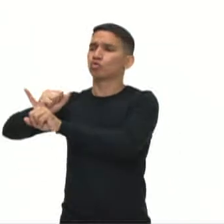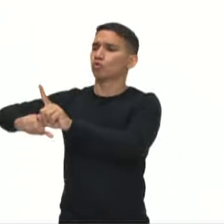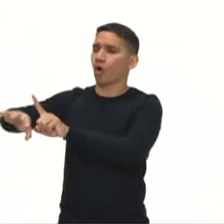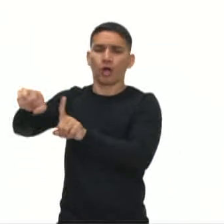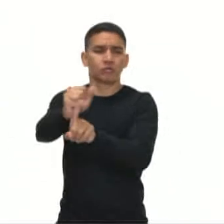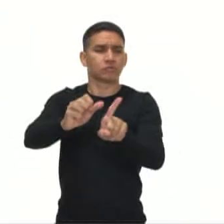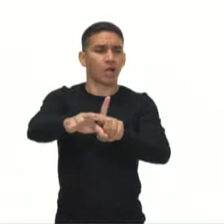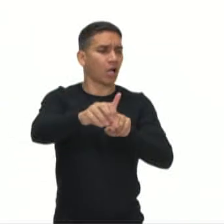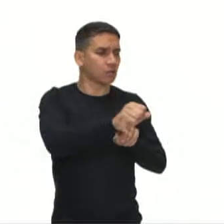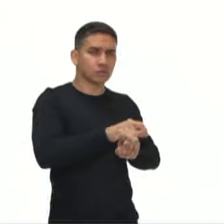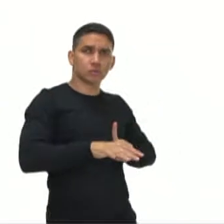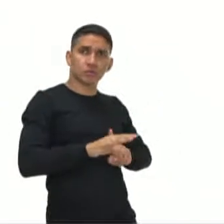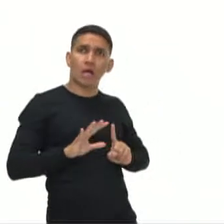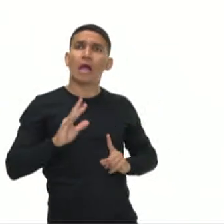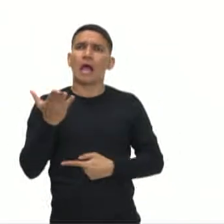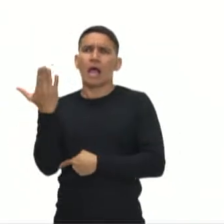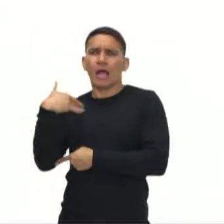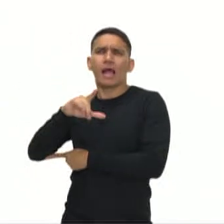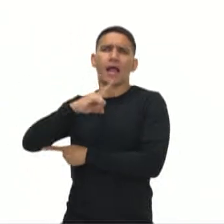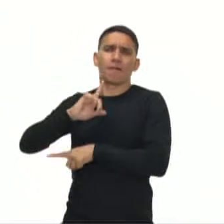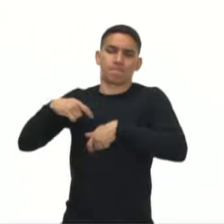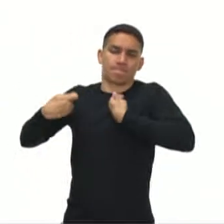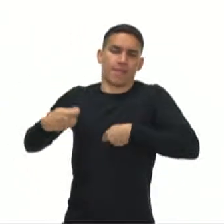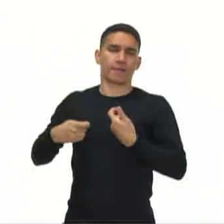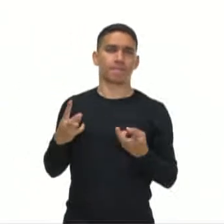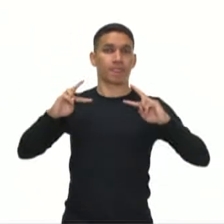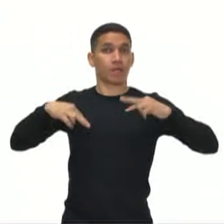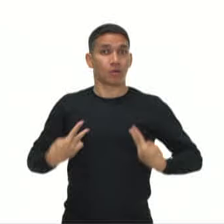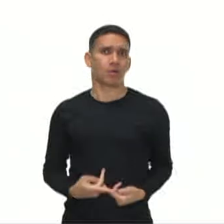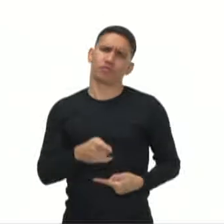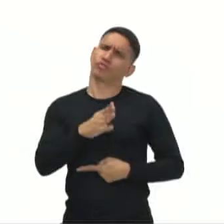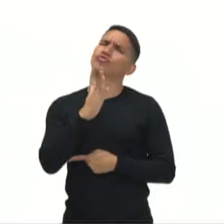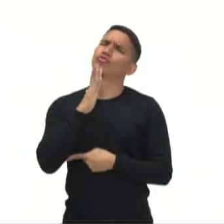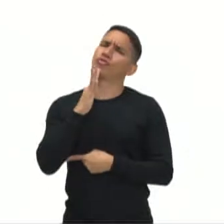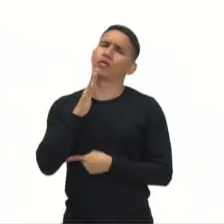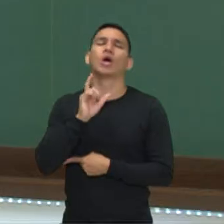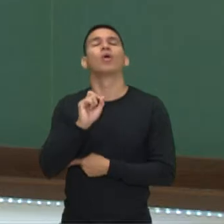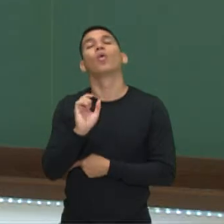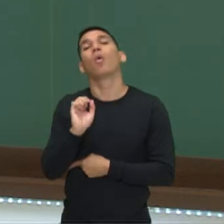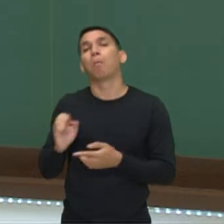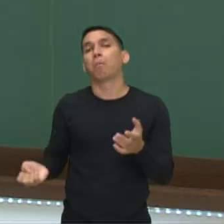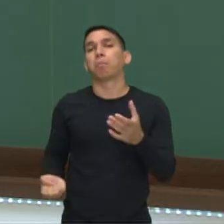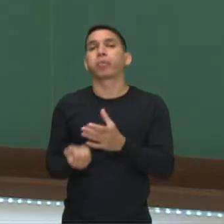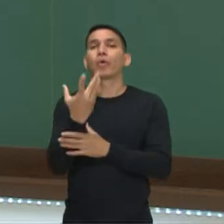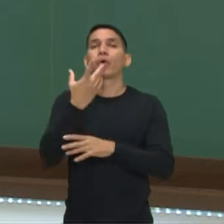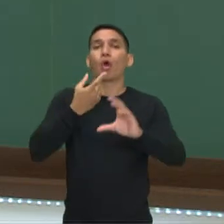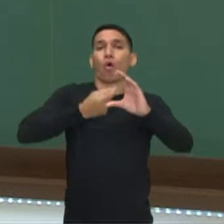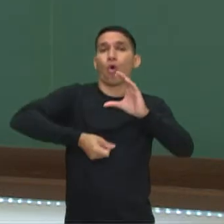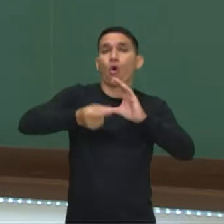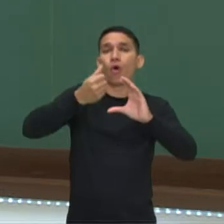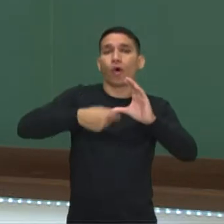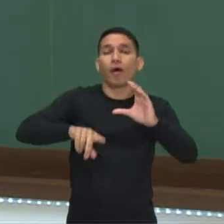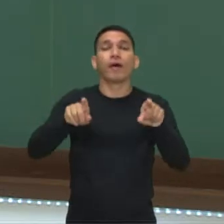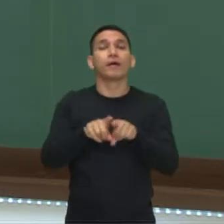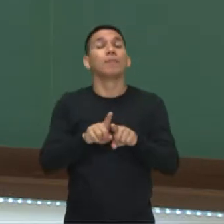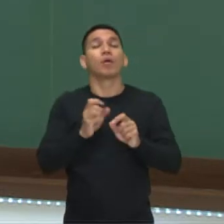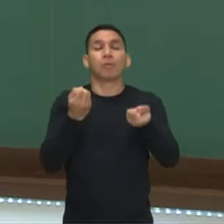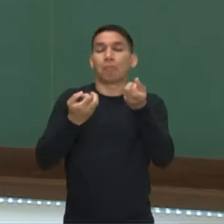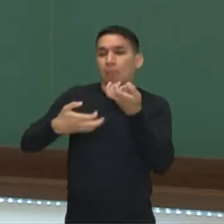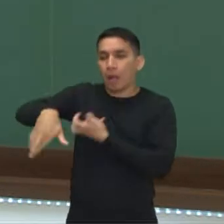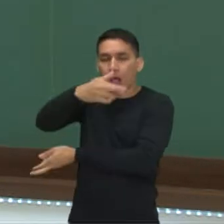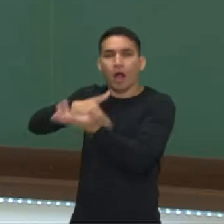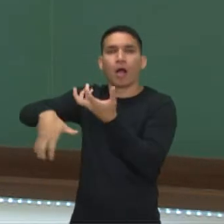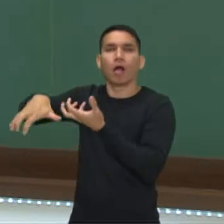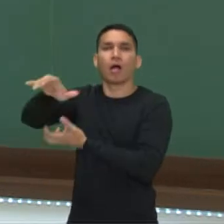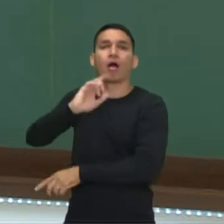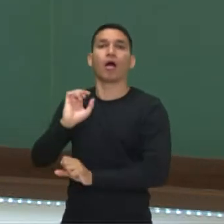uma necessidade humana. Você já deve ter ouvido, né, a expressão que vai surgir aí com o capitalismo, com a Revolução Industrial, de que tempo